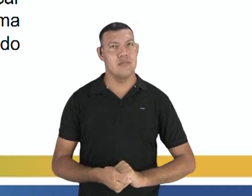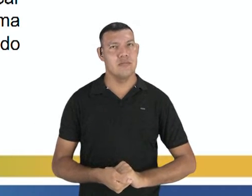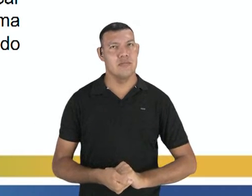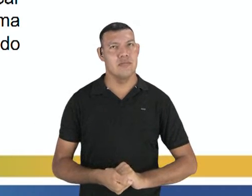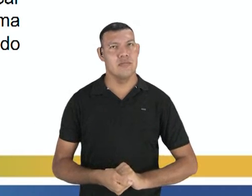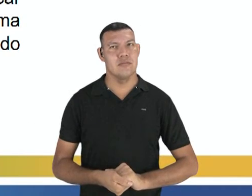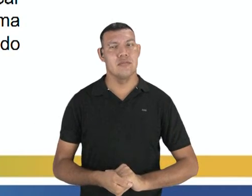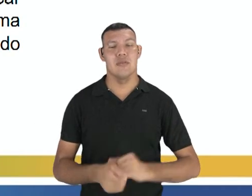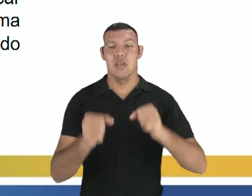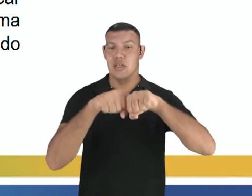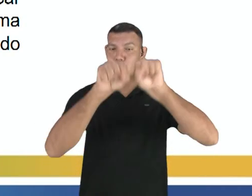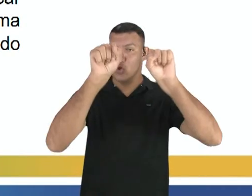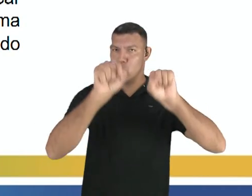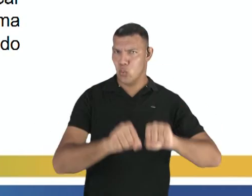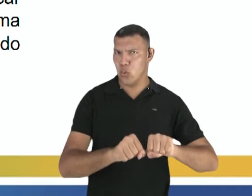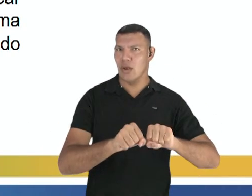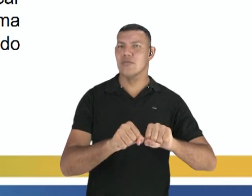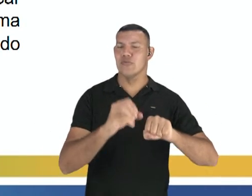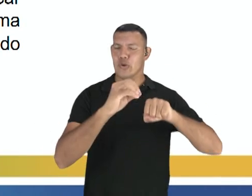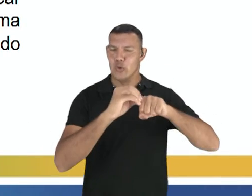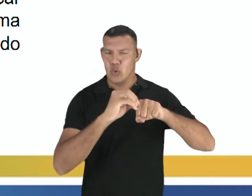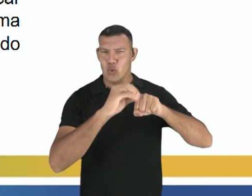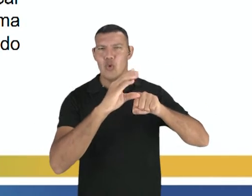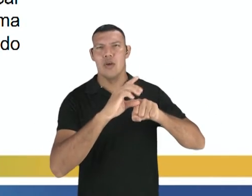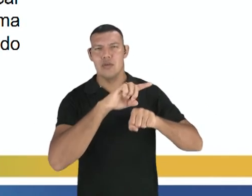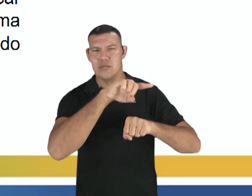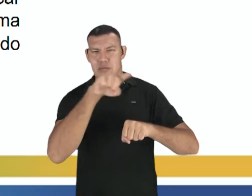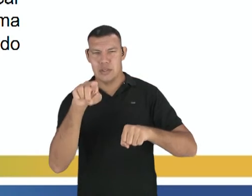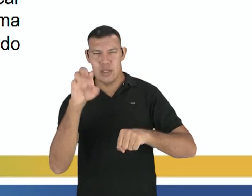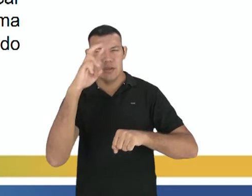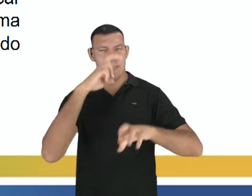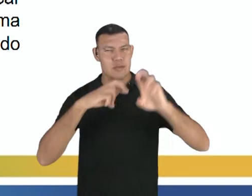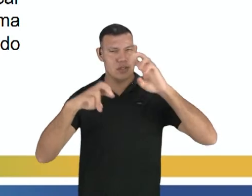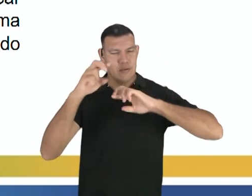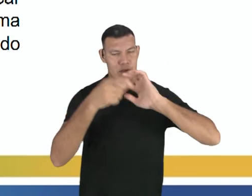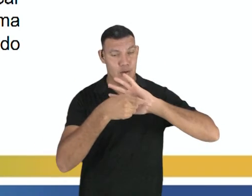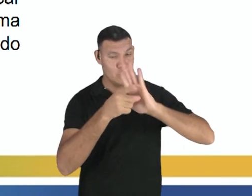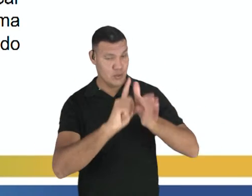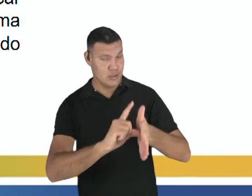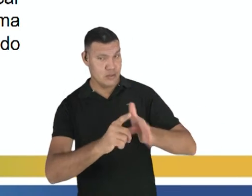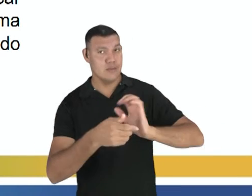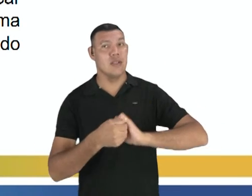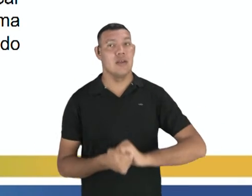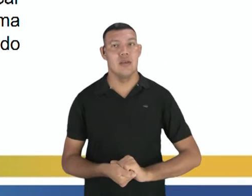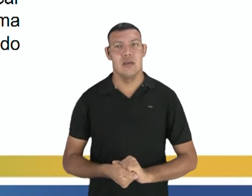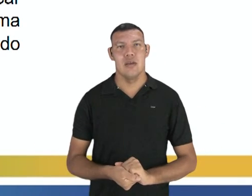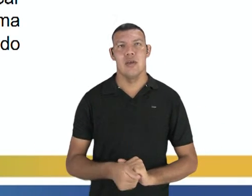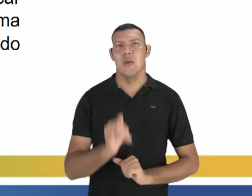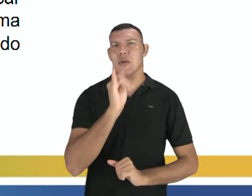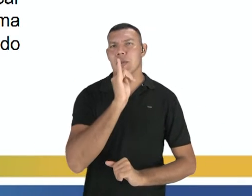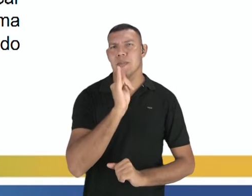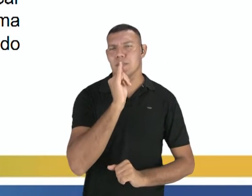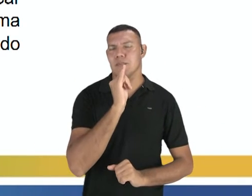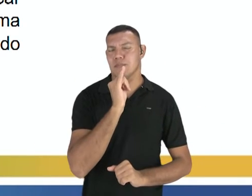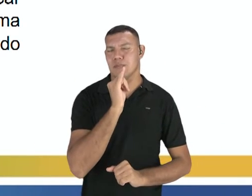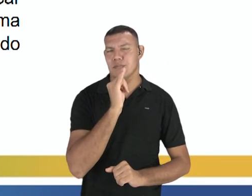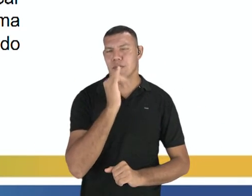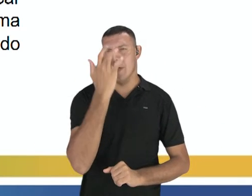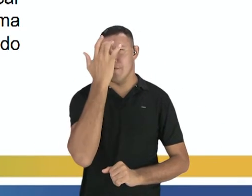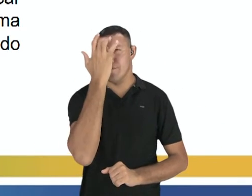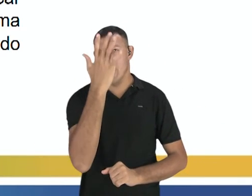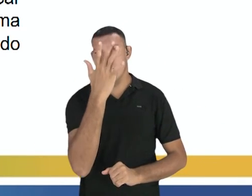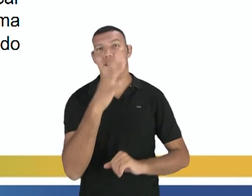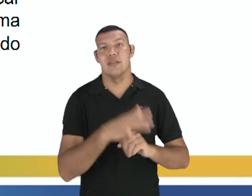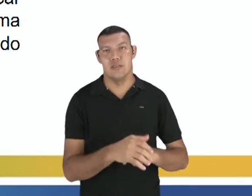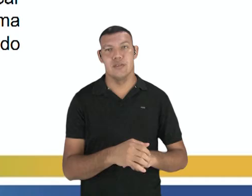a parte da sistematização do conhecimento, como vocês observaram. Bom, é um exemplo bem simples, né, de